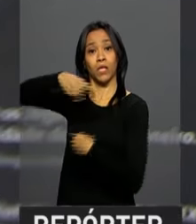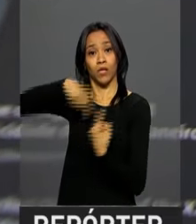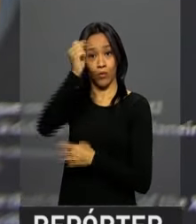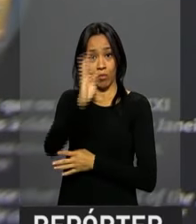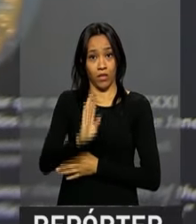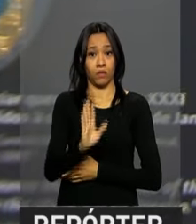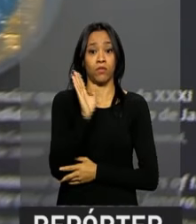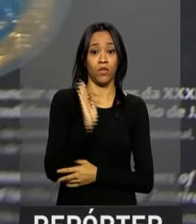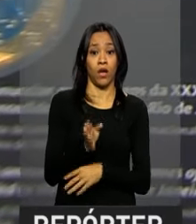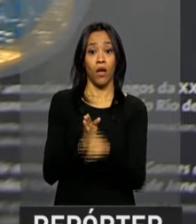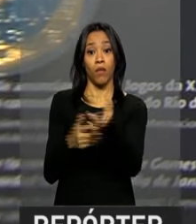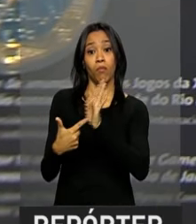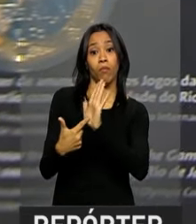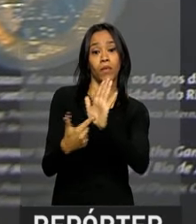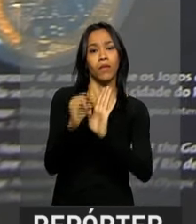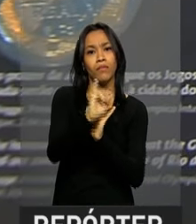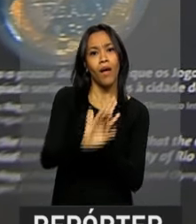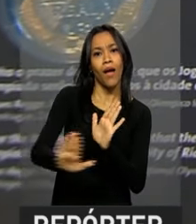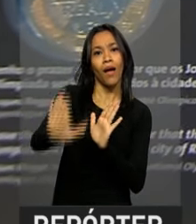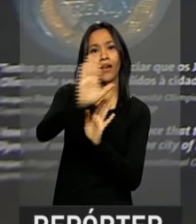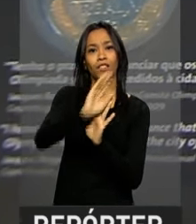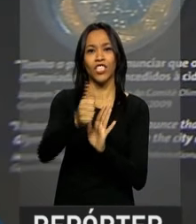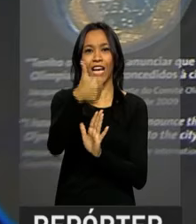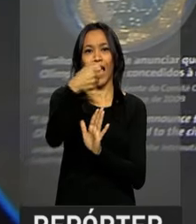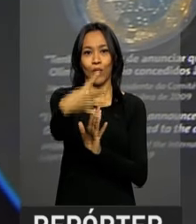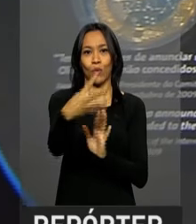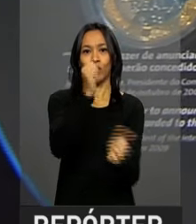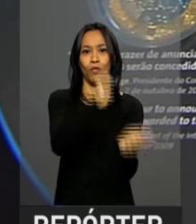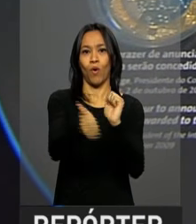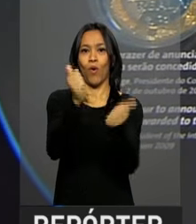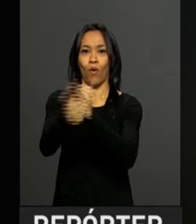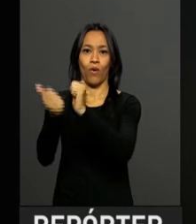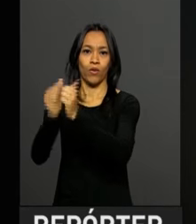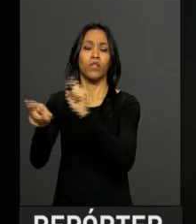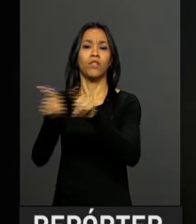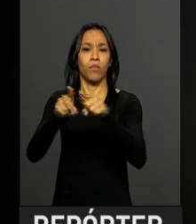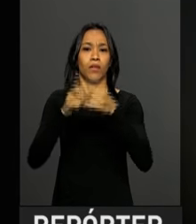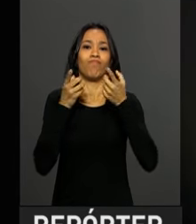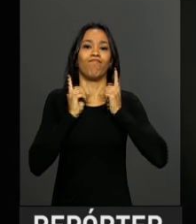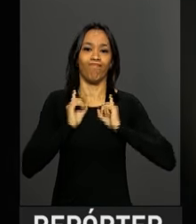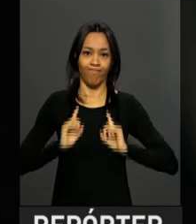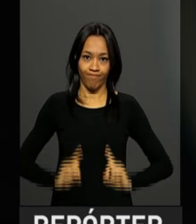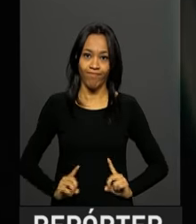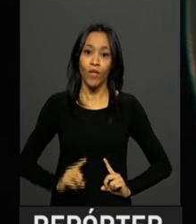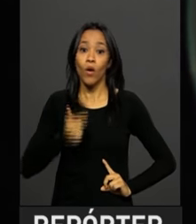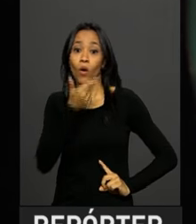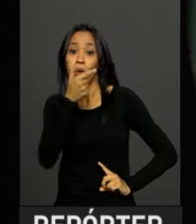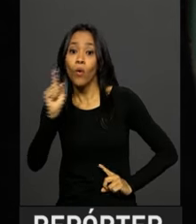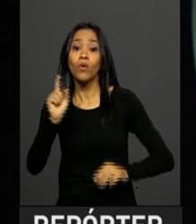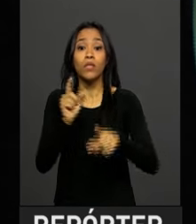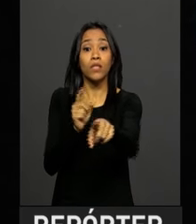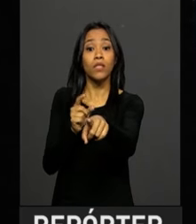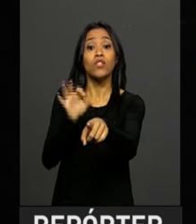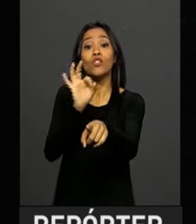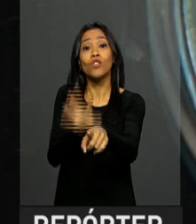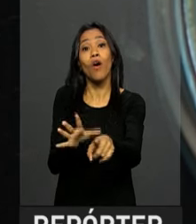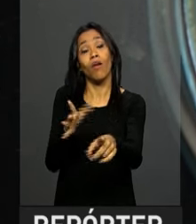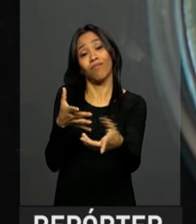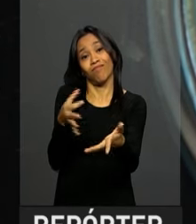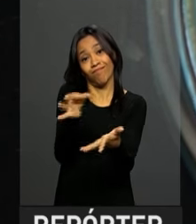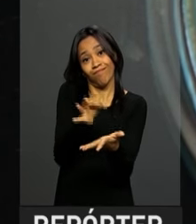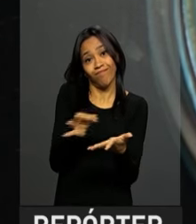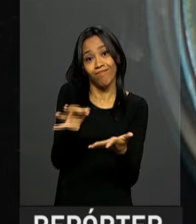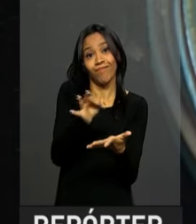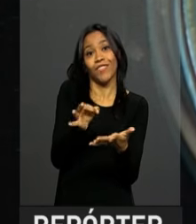país trazem imagens de 14 olímpicos e paralímpicos outras poderão ser vistas apenas em coleções